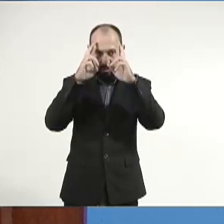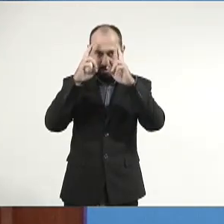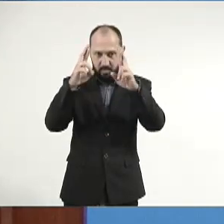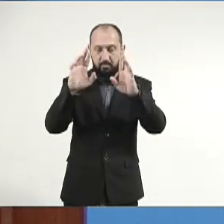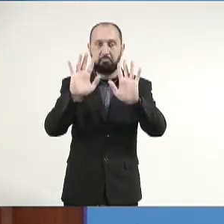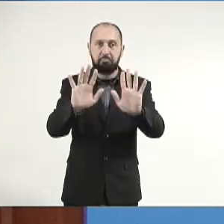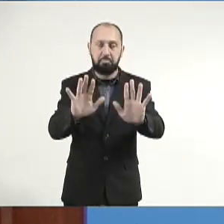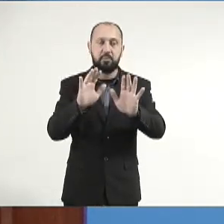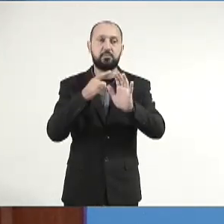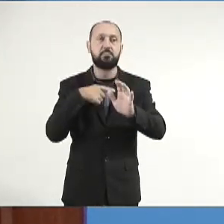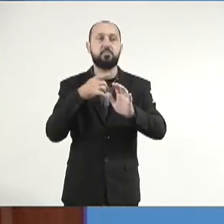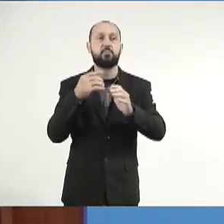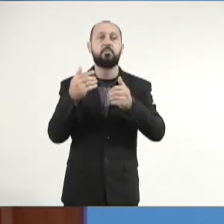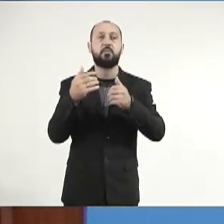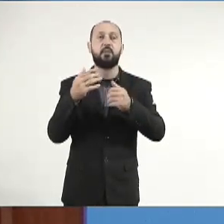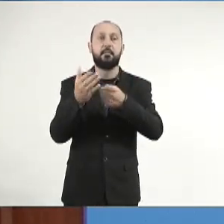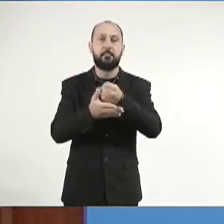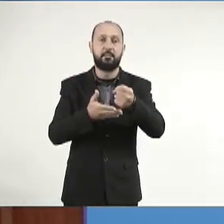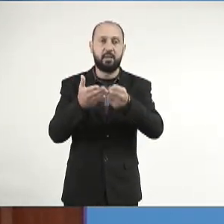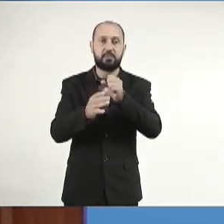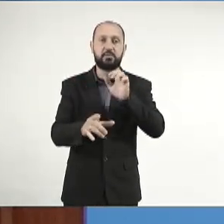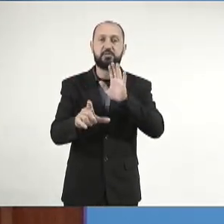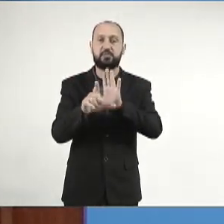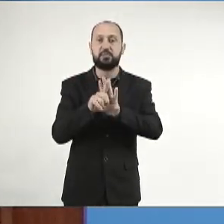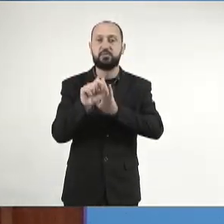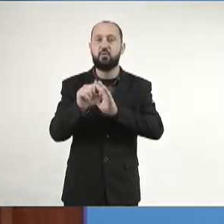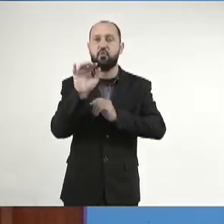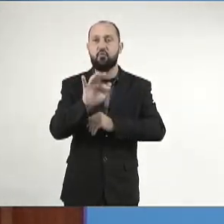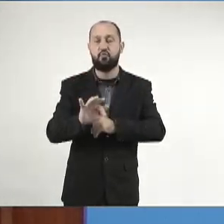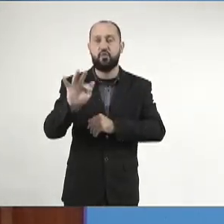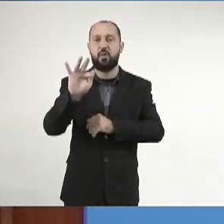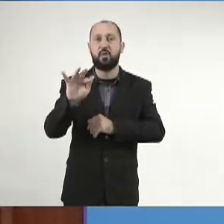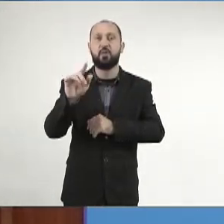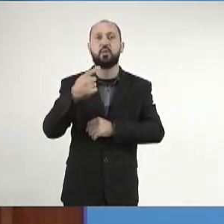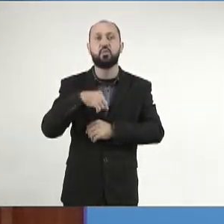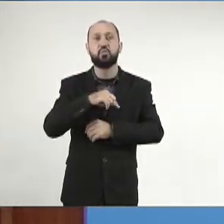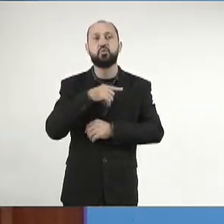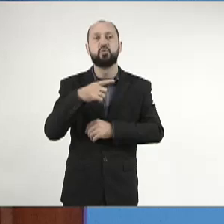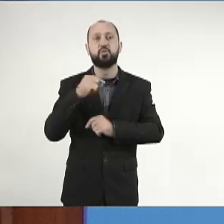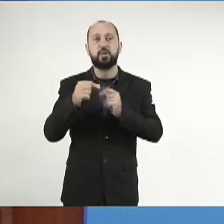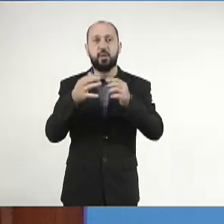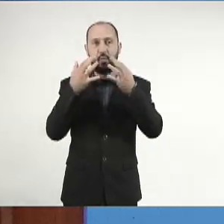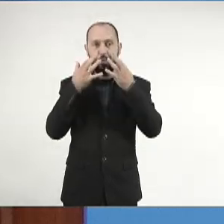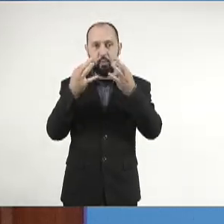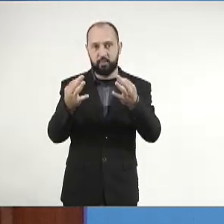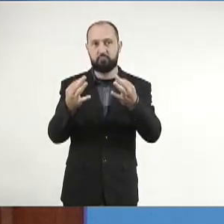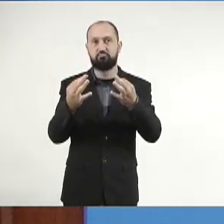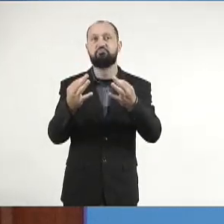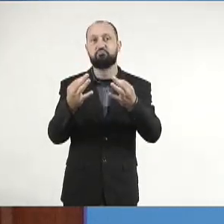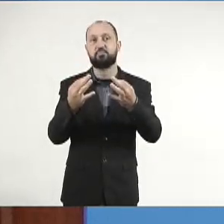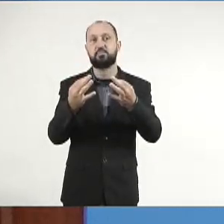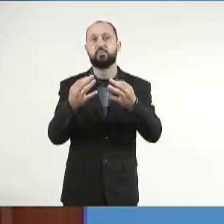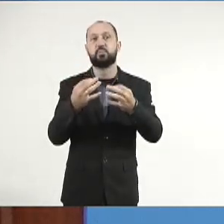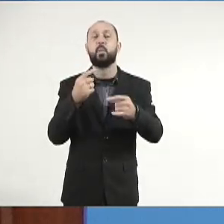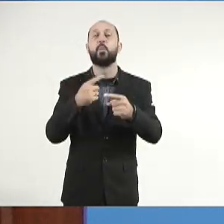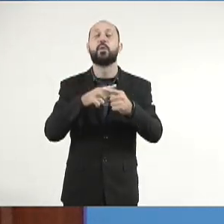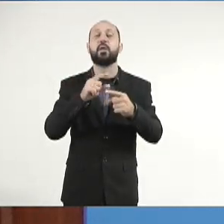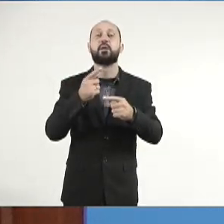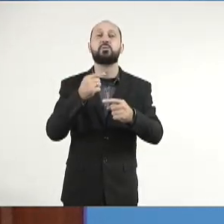respeitosamente, né, baseado na Constituição Federal, que a gente observasse, né, porque nós